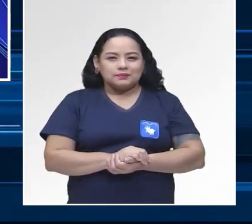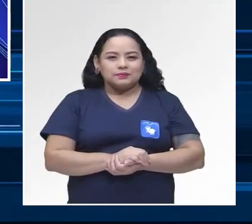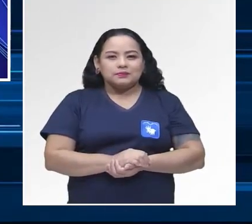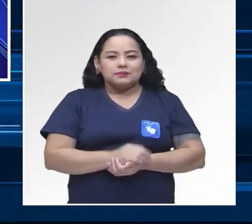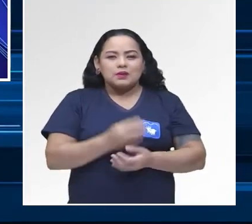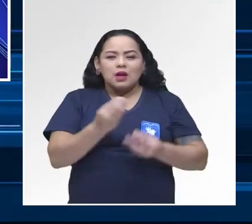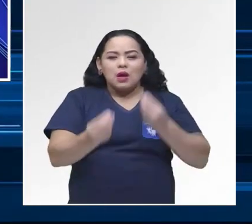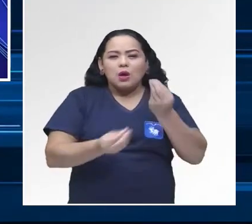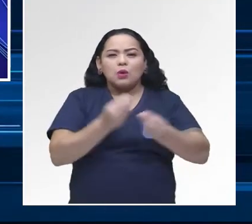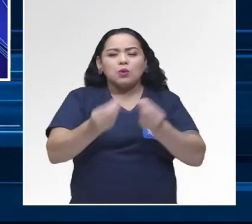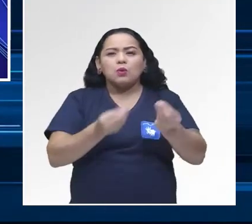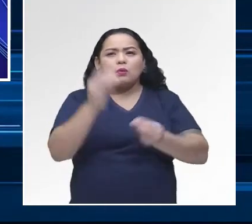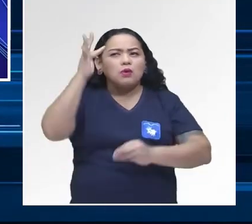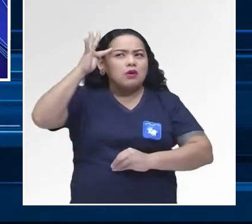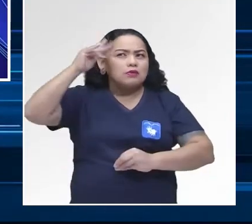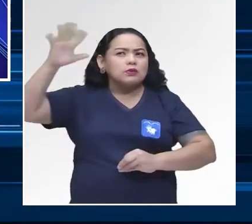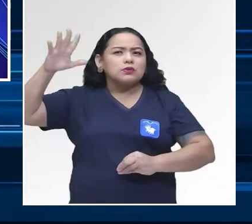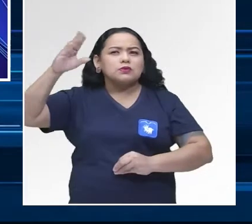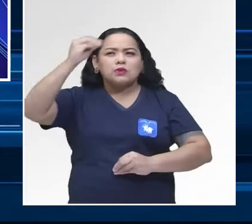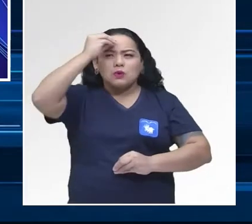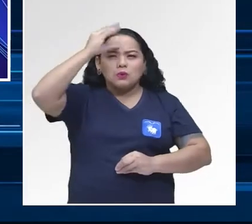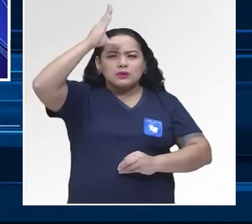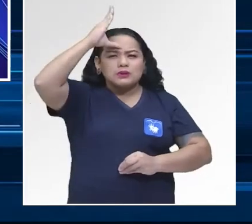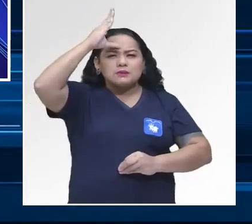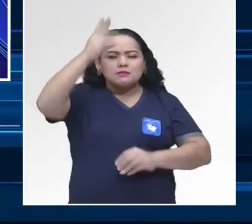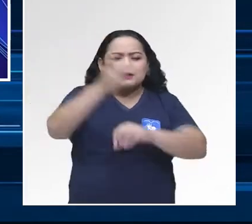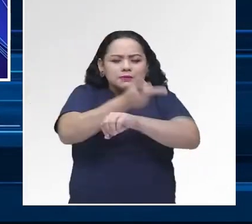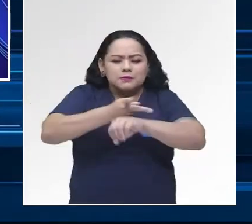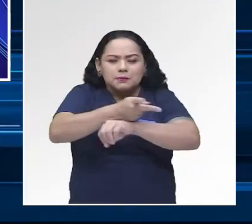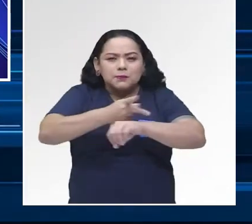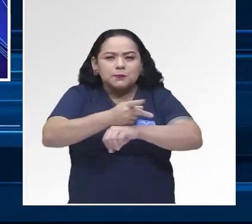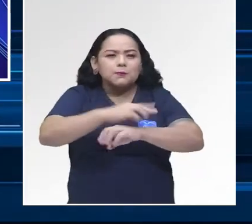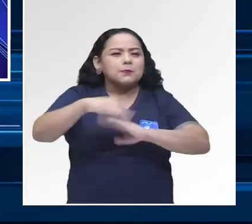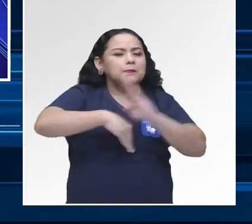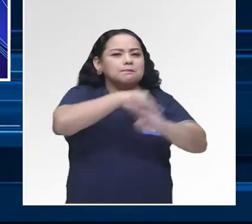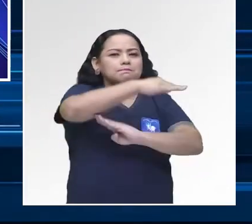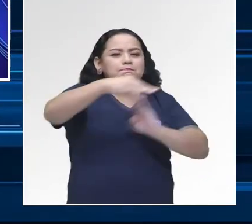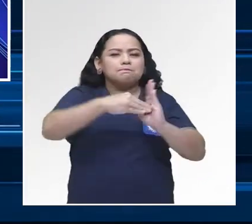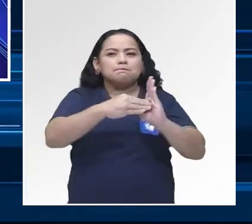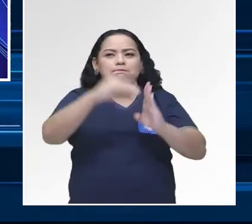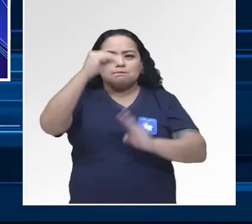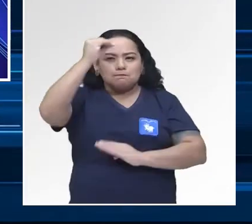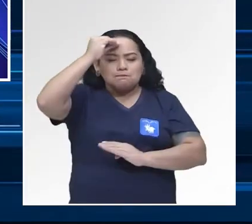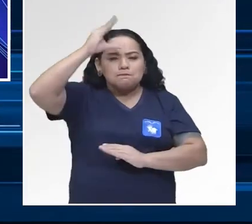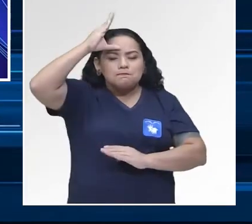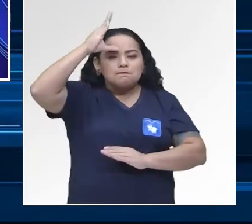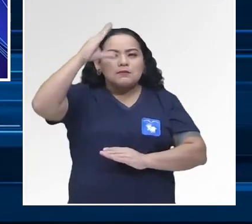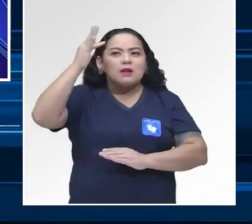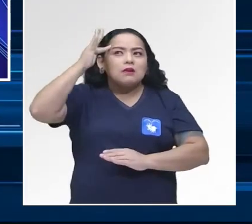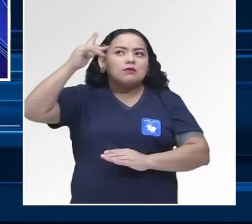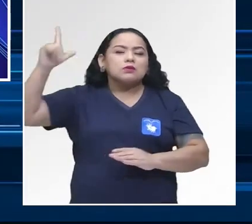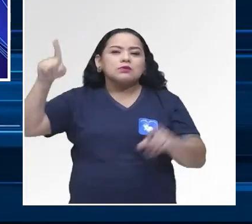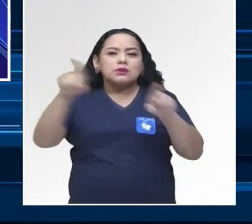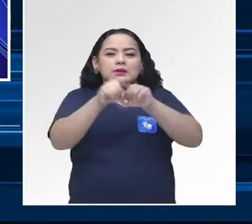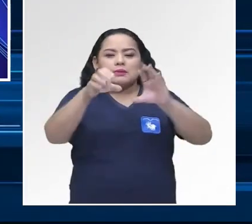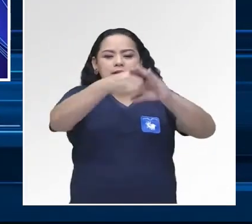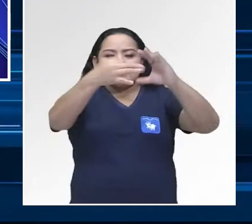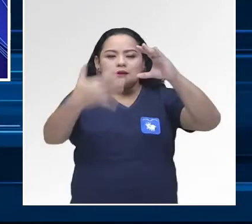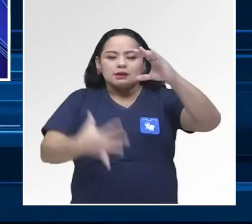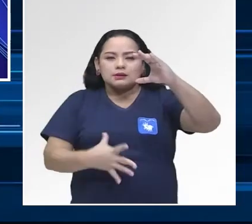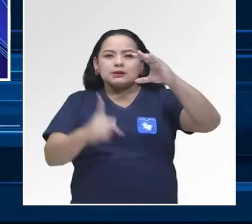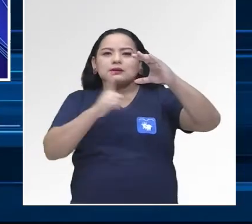como ela é um conhecimento, como ela é a busca de todo um conhecimento, ela também tem as suas